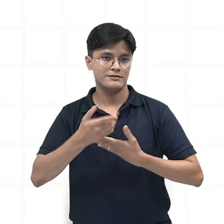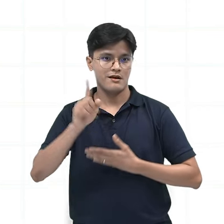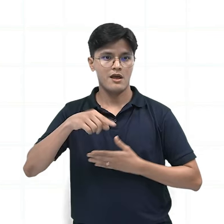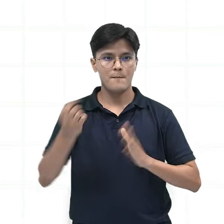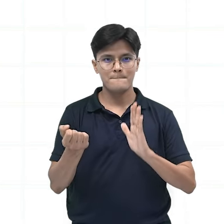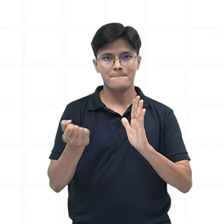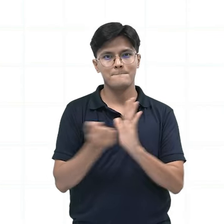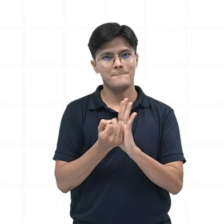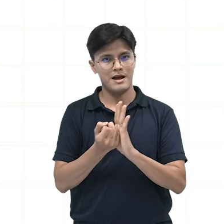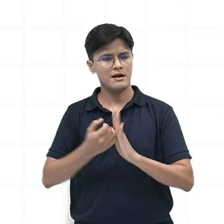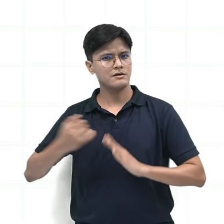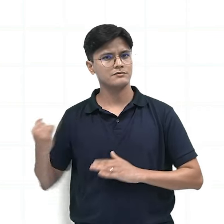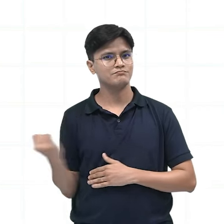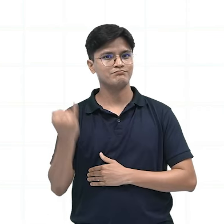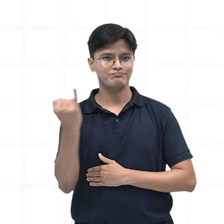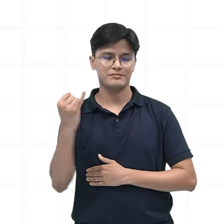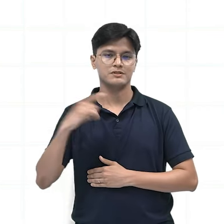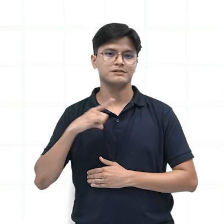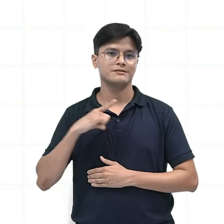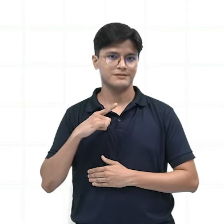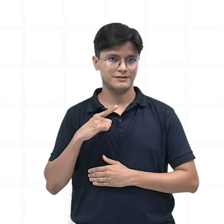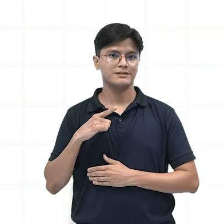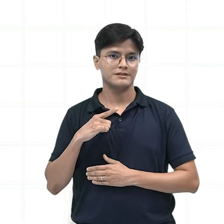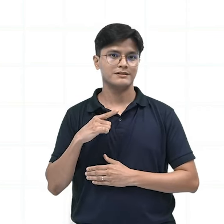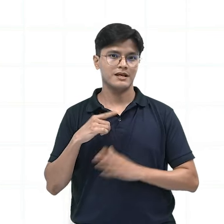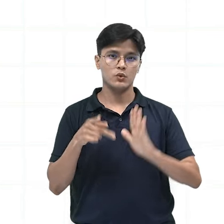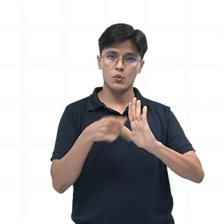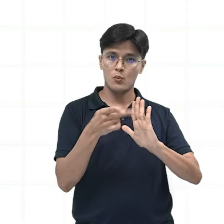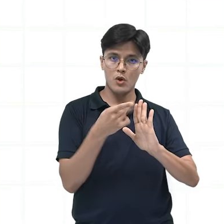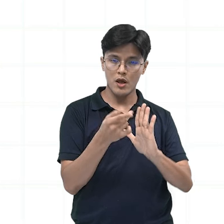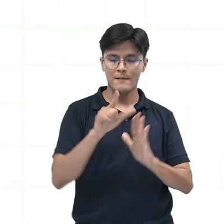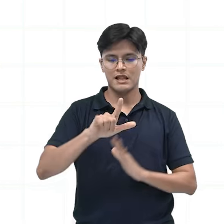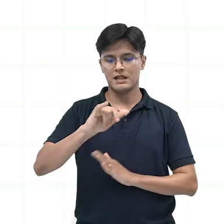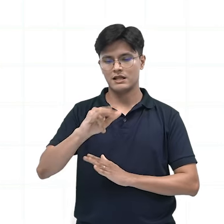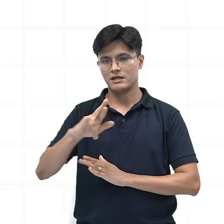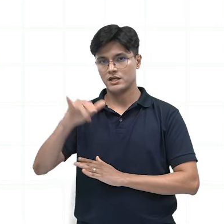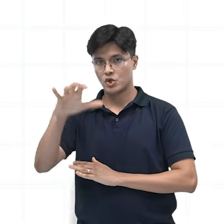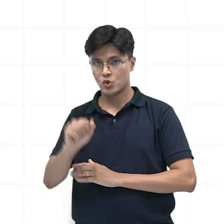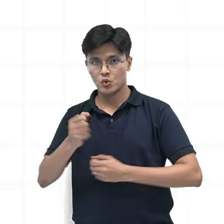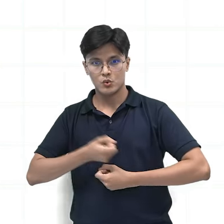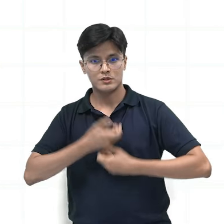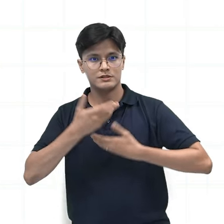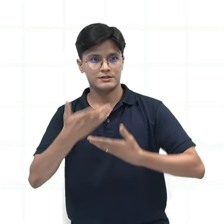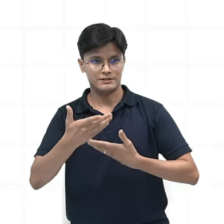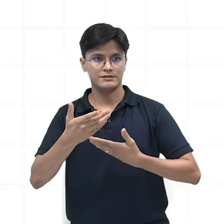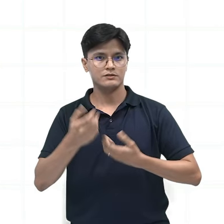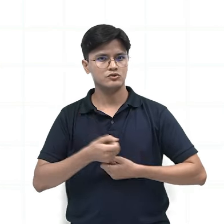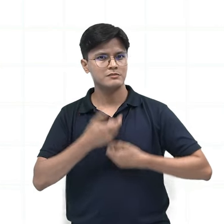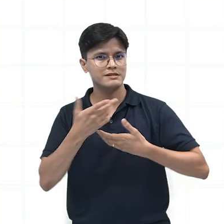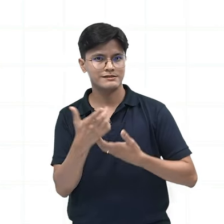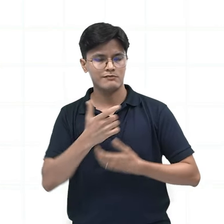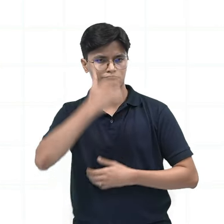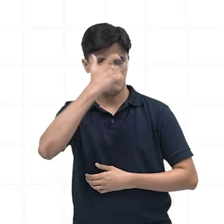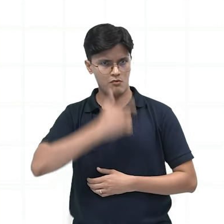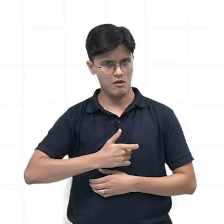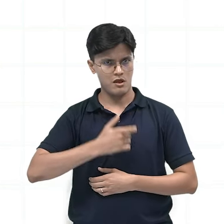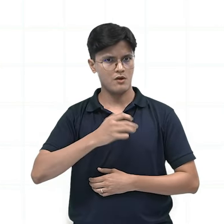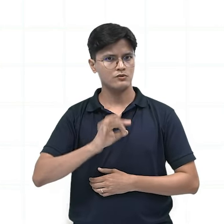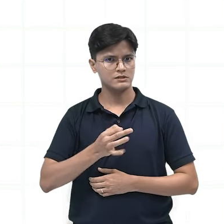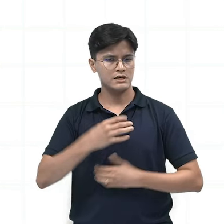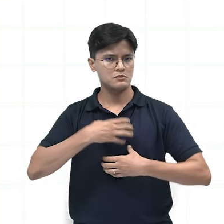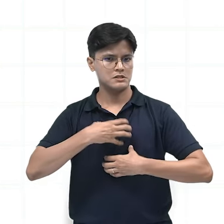assim, é fundamental no poema lírico, é a subjetividade, que é essa expressão do seu eu, dos